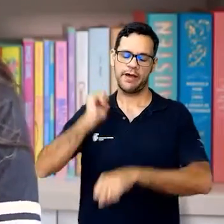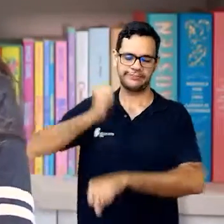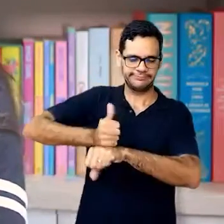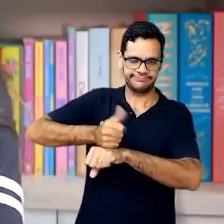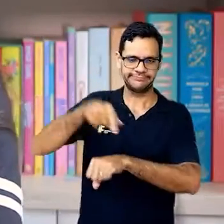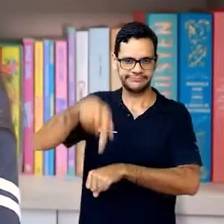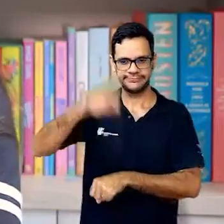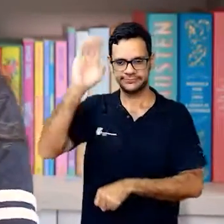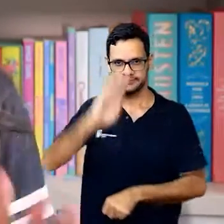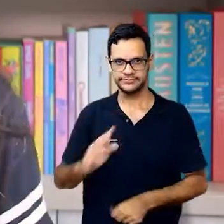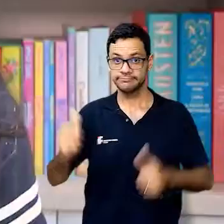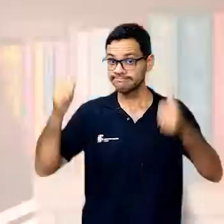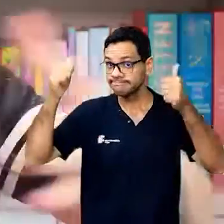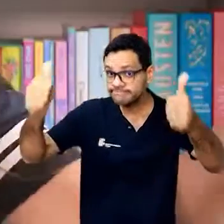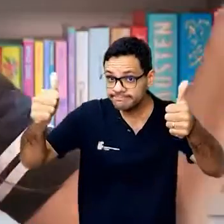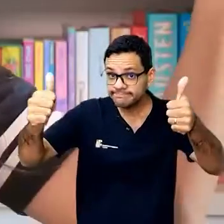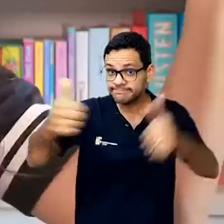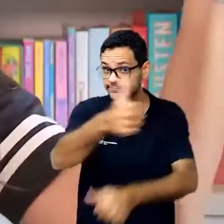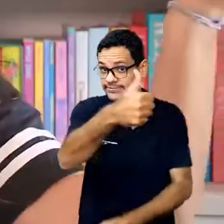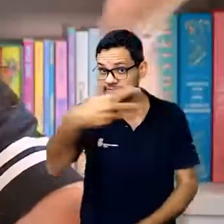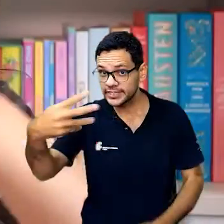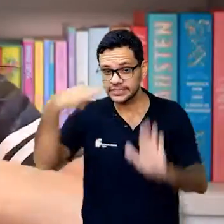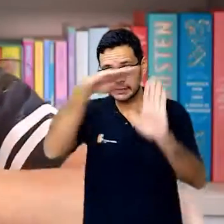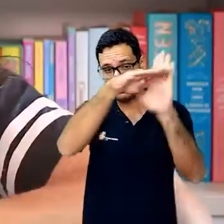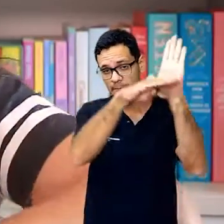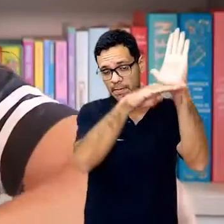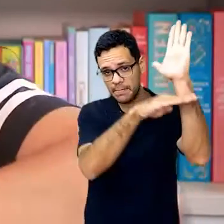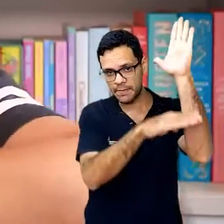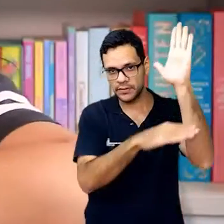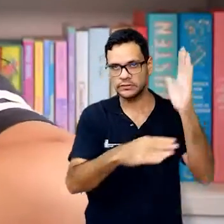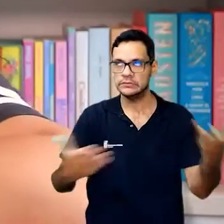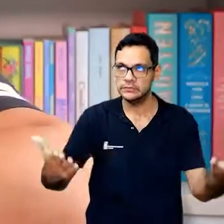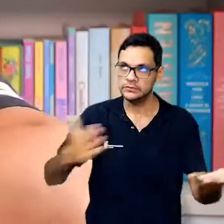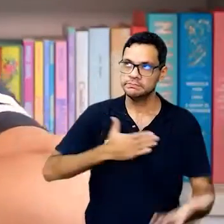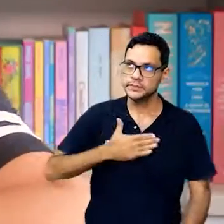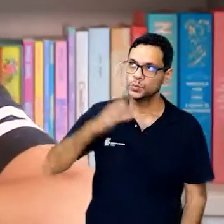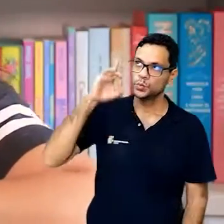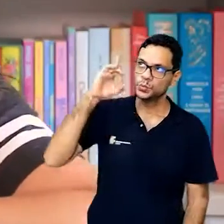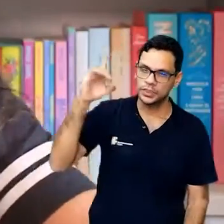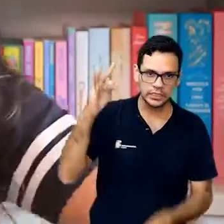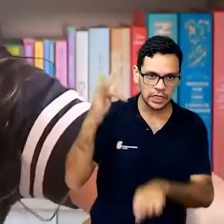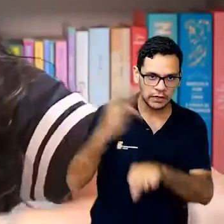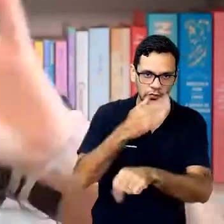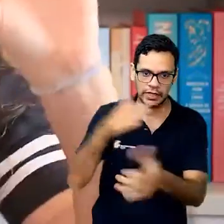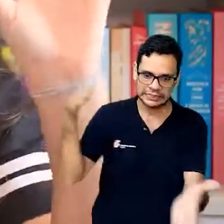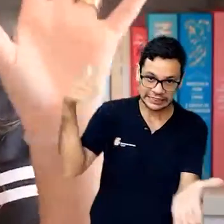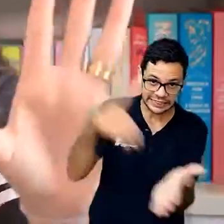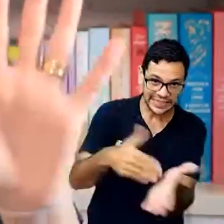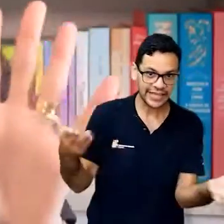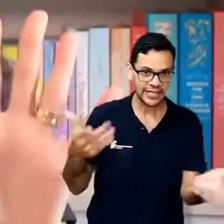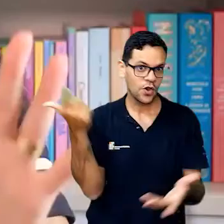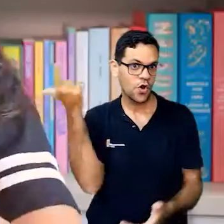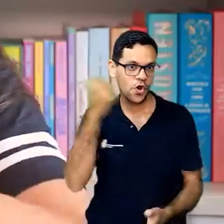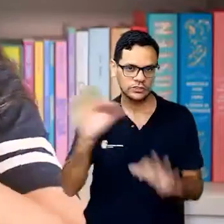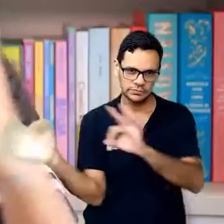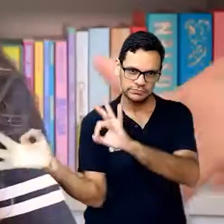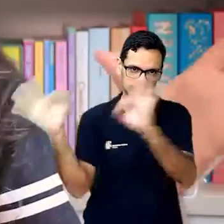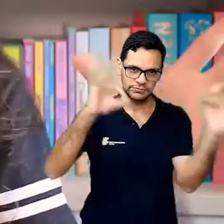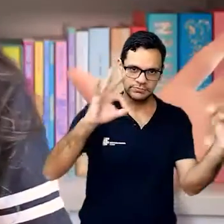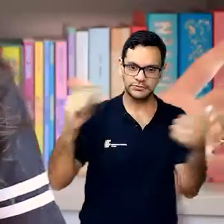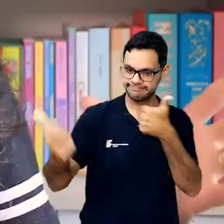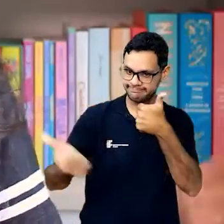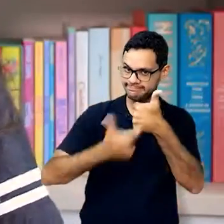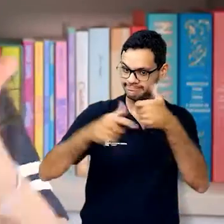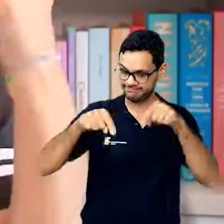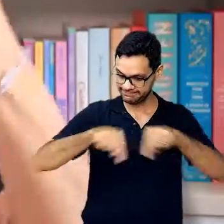meu favorito de nacional até o momento. Então é isso, gente. Foram 13 categorias. Meu Deus do céu. Se você aguentou até aqui, se você conseguiu